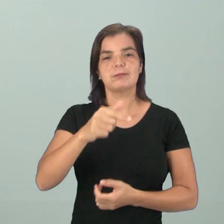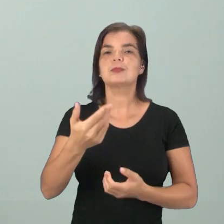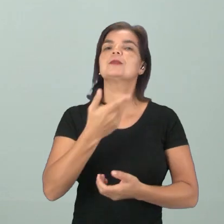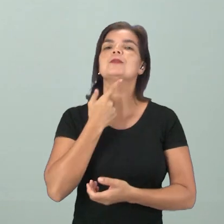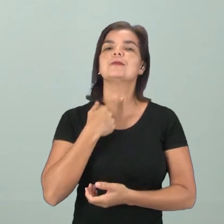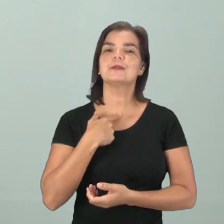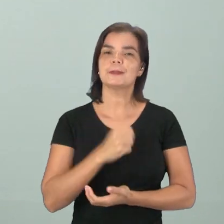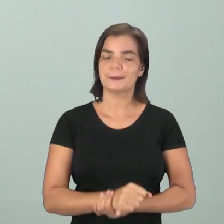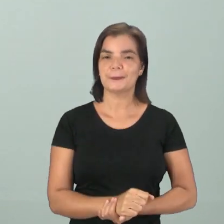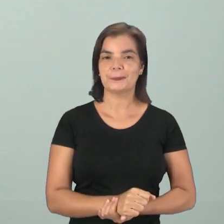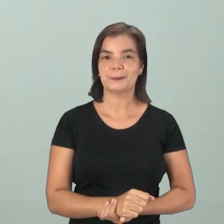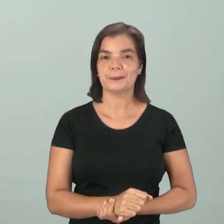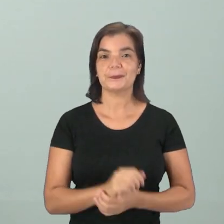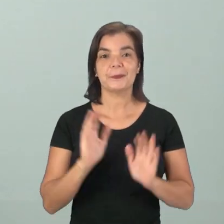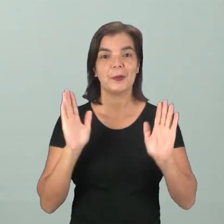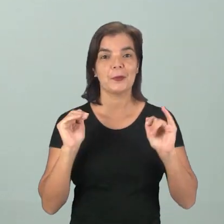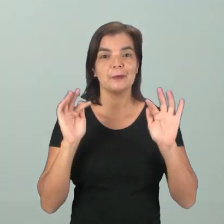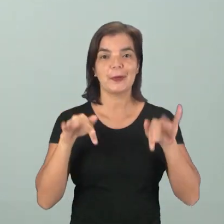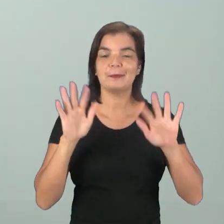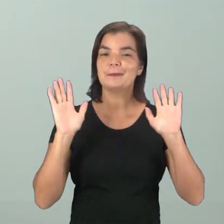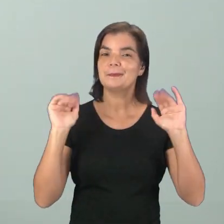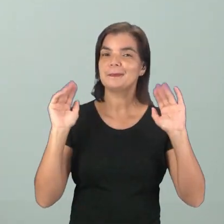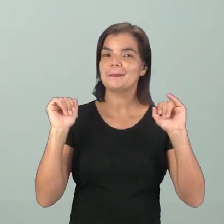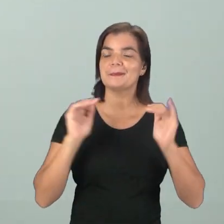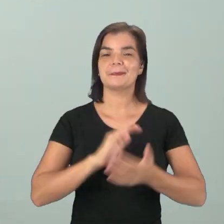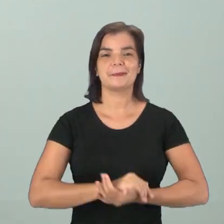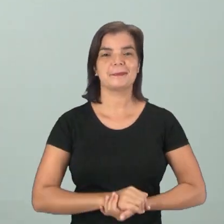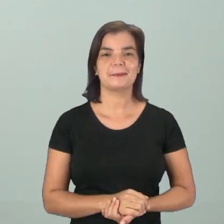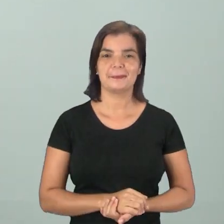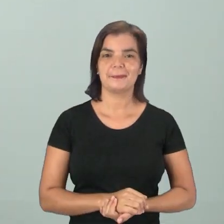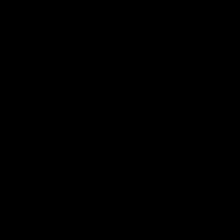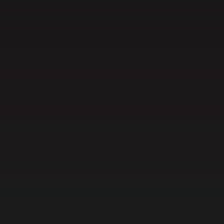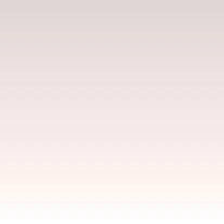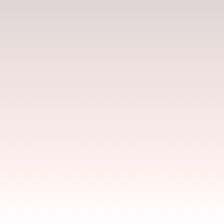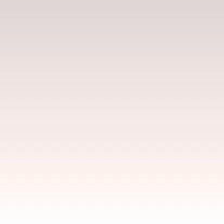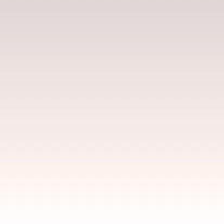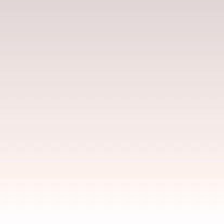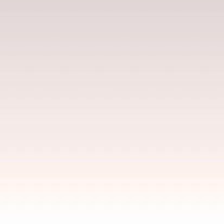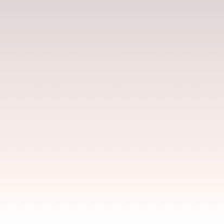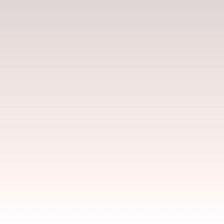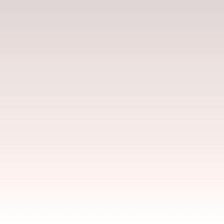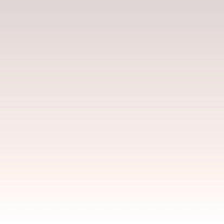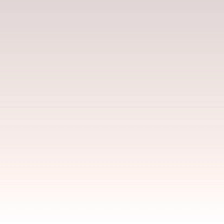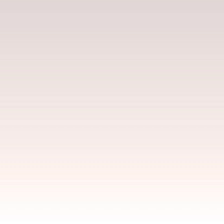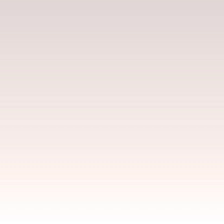vezes vocês quiserem, tá bom? A gente vai ficando por aqui, tchau, tchau, até uma próxima.